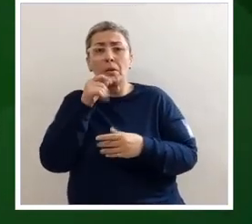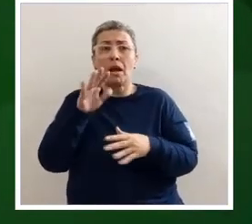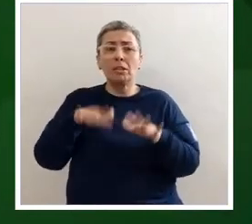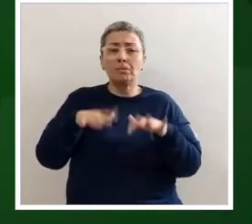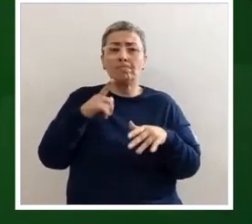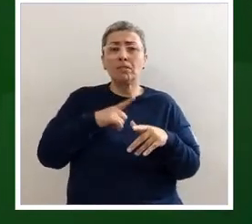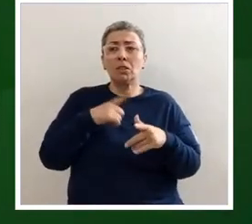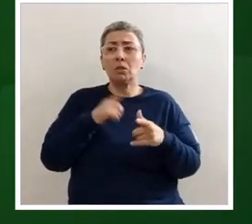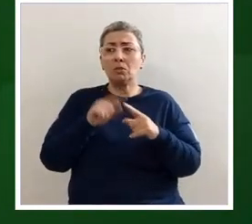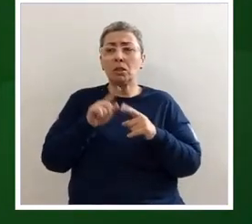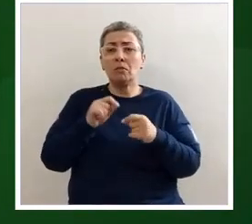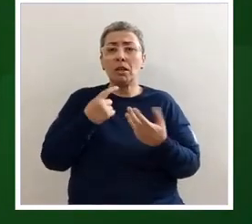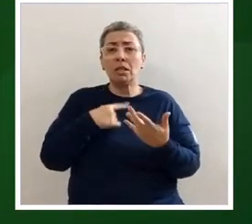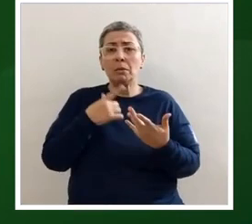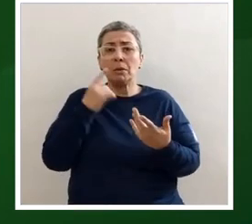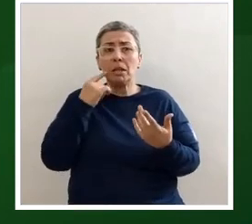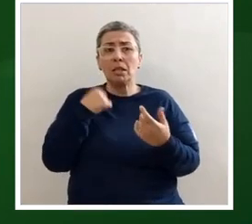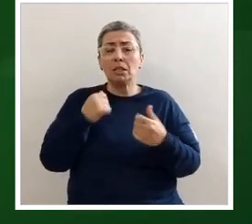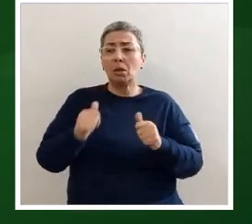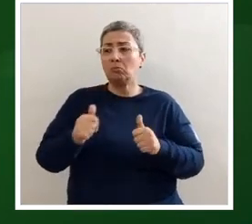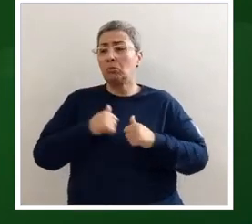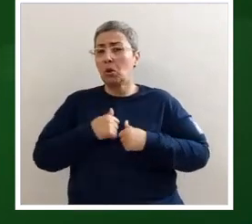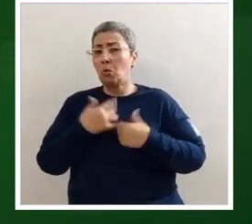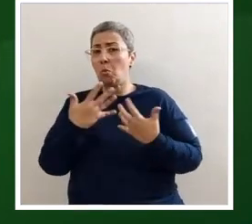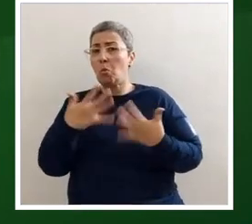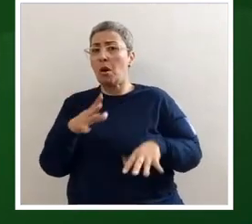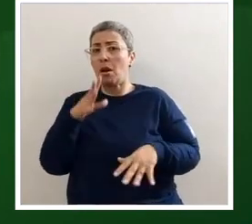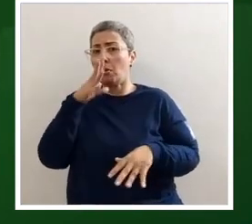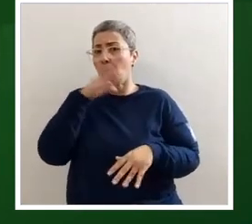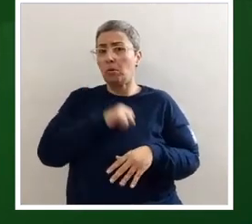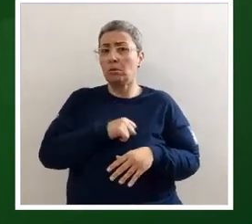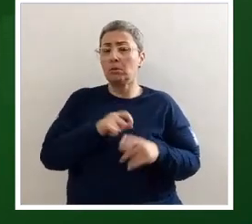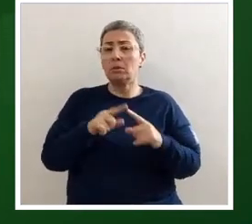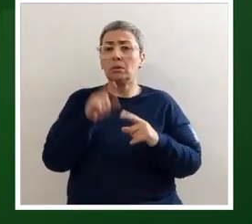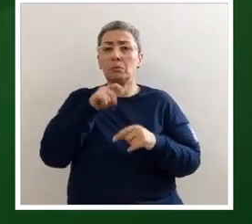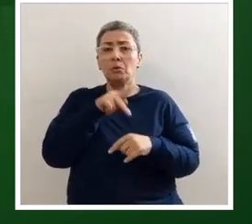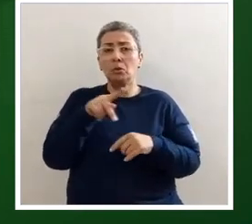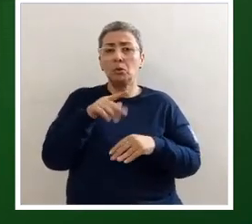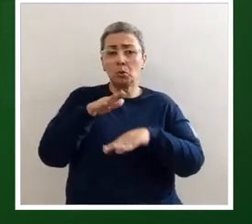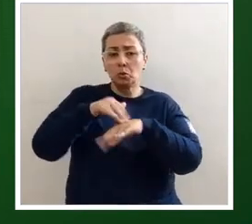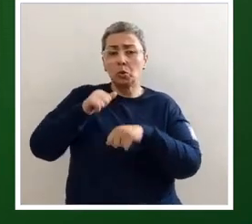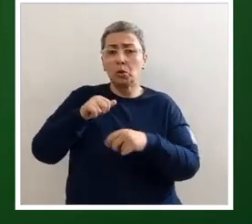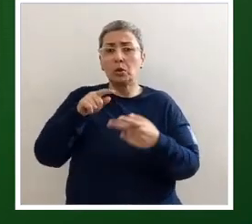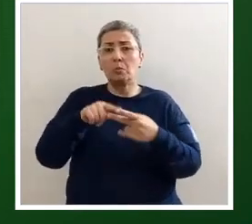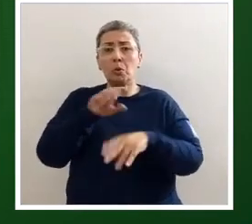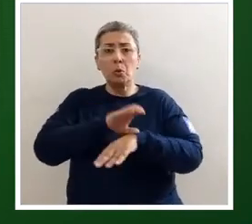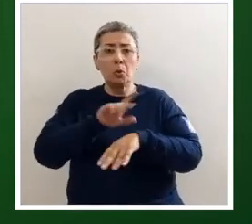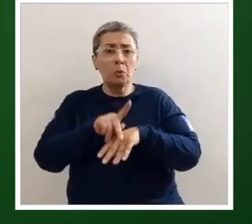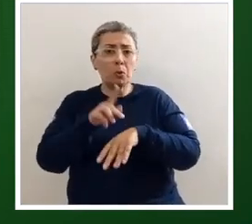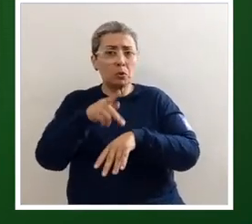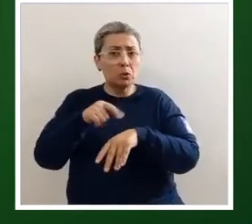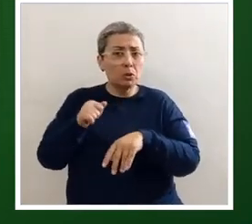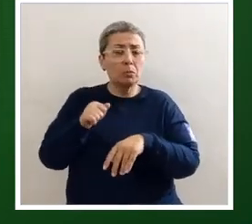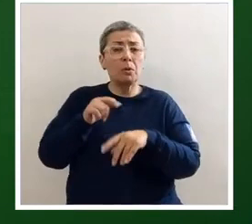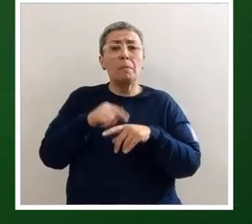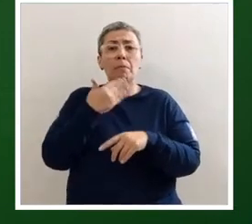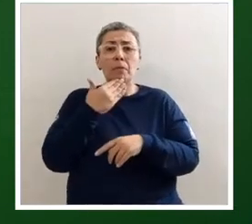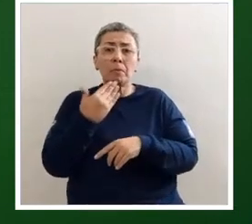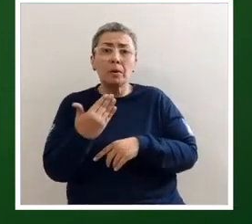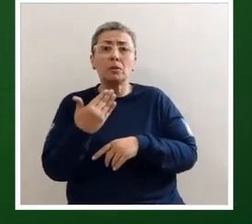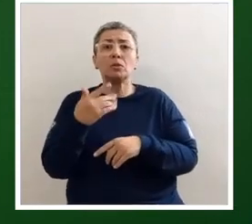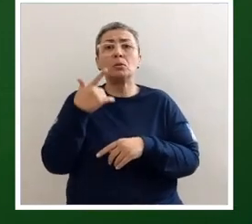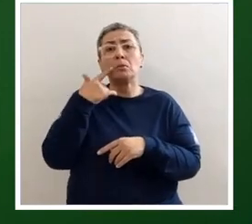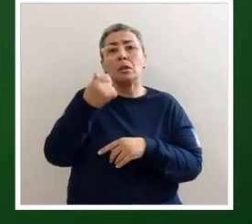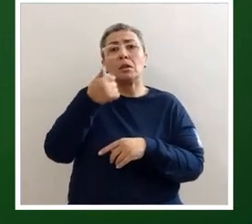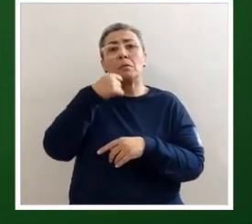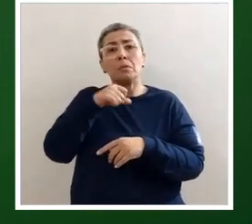fazem aquela parte da negação quando o professor chama quando o coordenador chama e pede para que